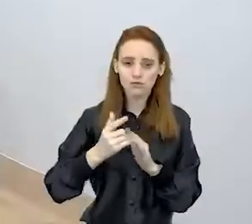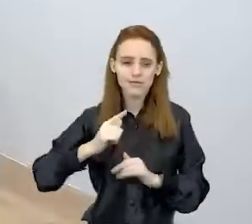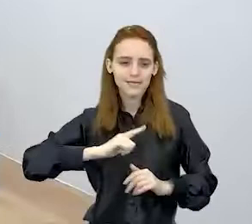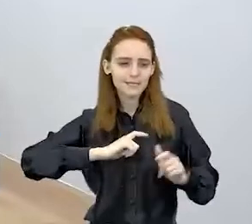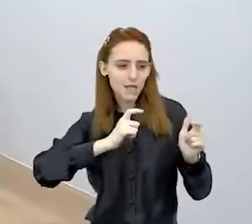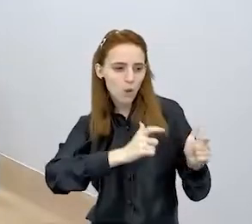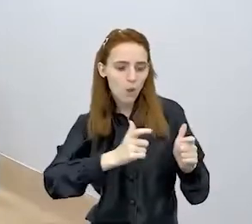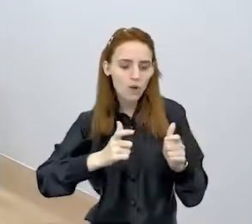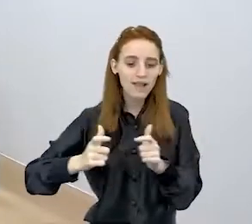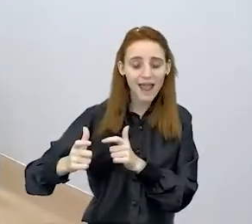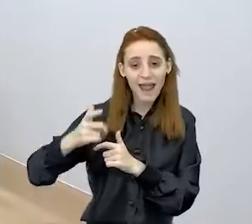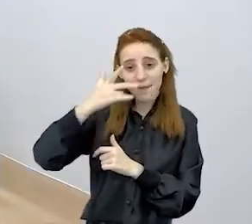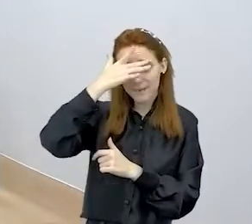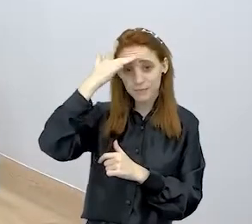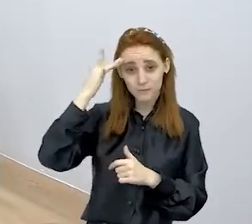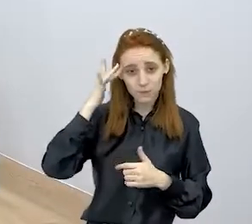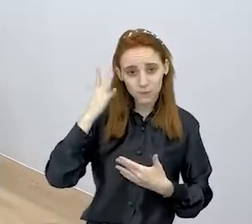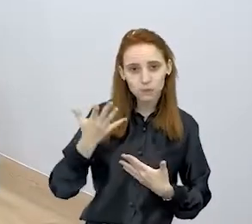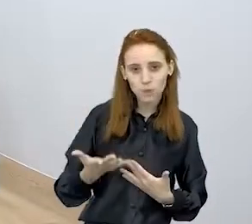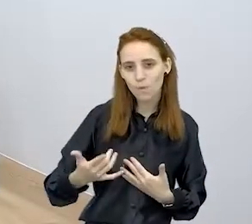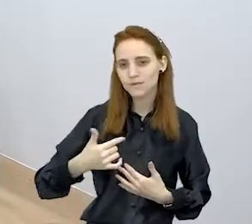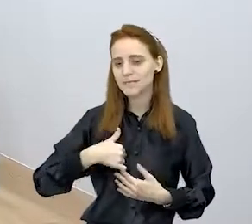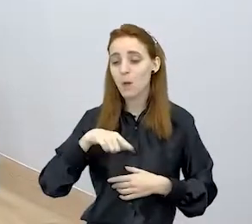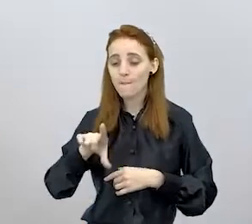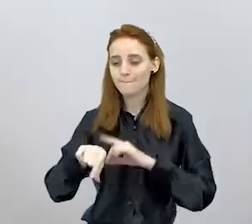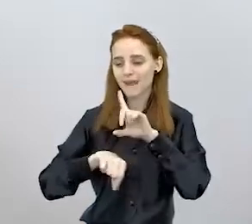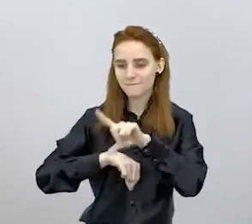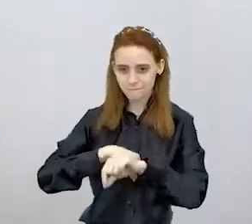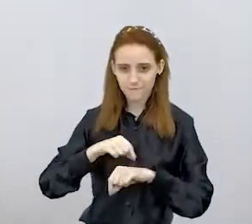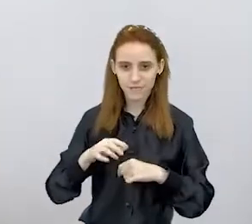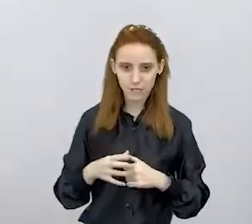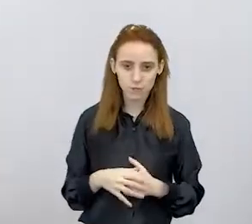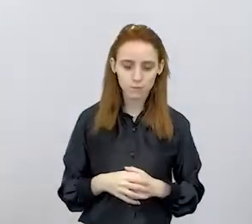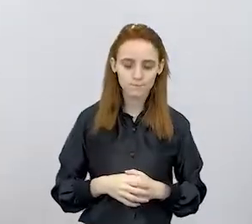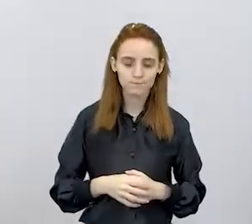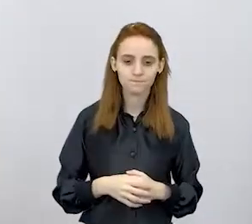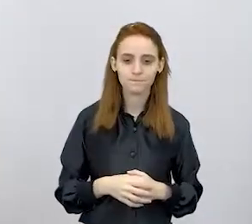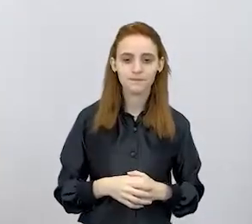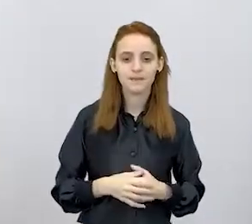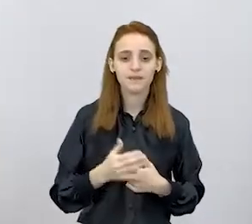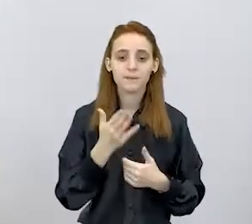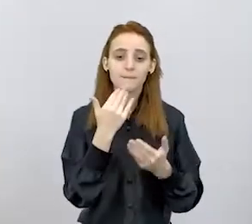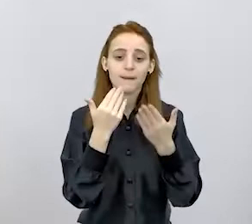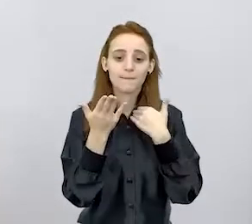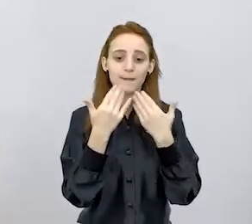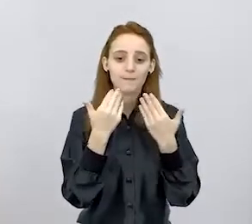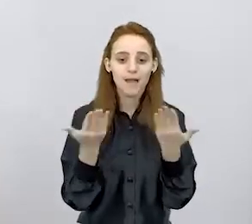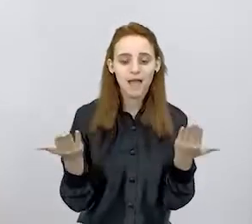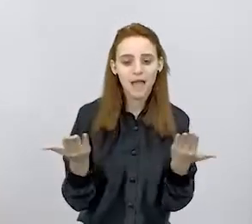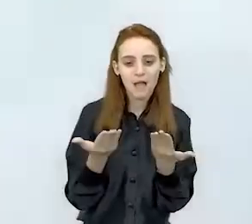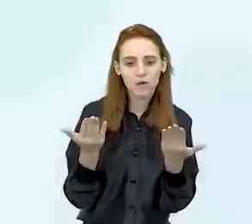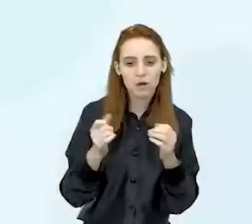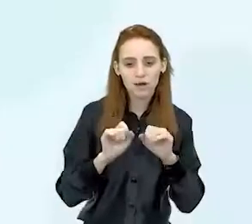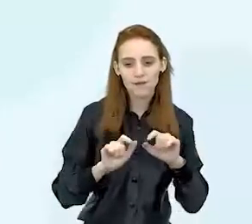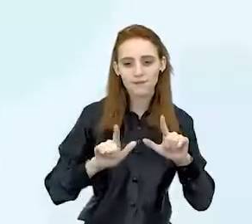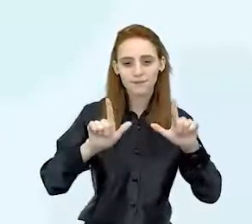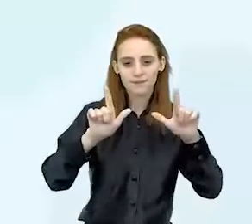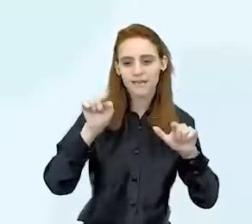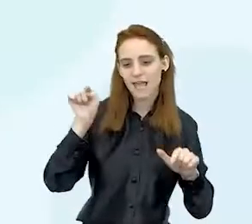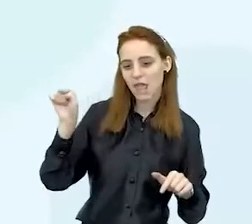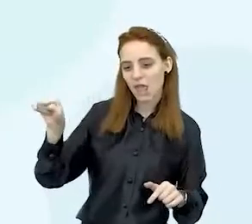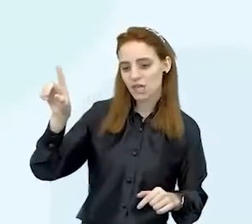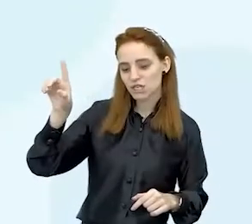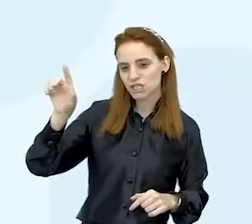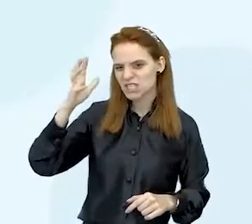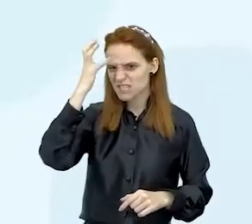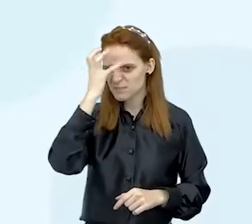todo mundo. Eu sou muito a favor de tudo isso. Para poder gerar debate, eu vou colocar na minha escolha o emoji da